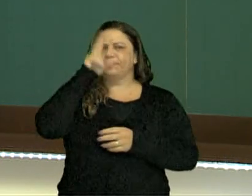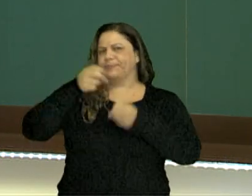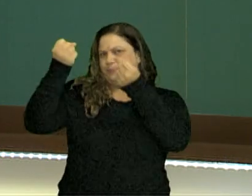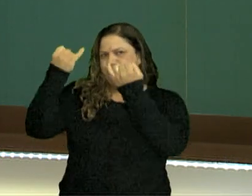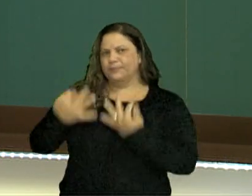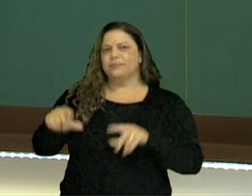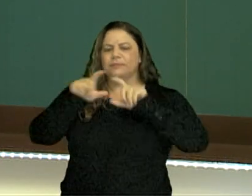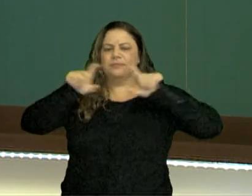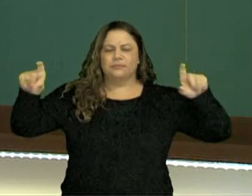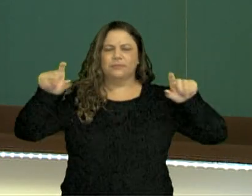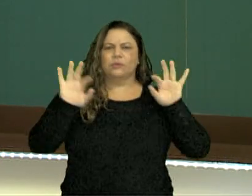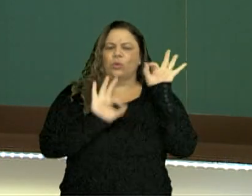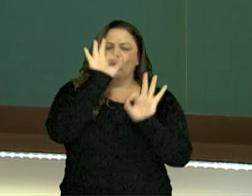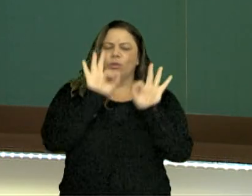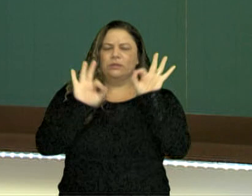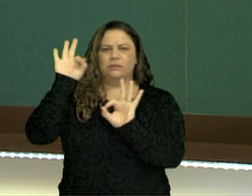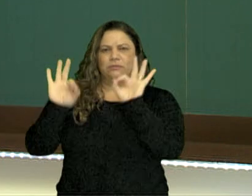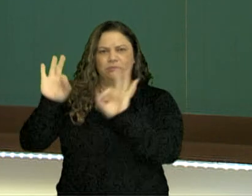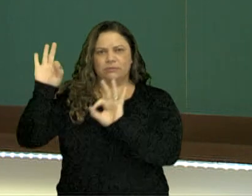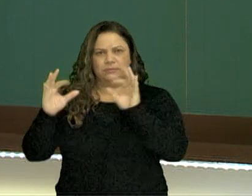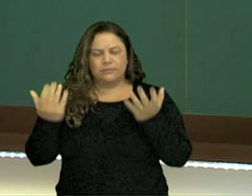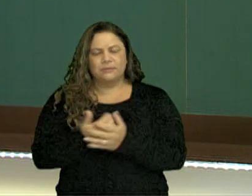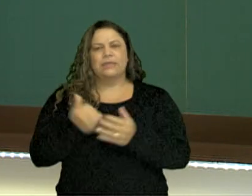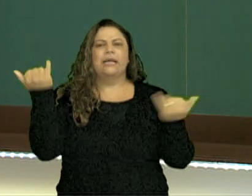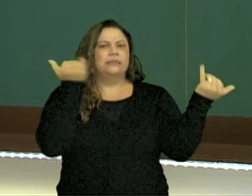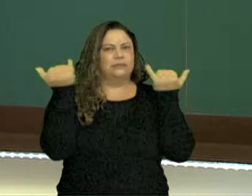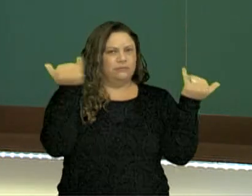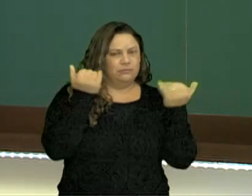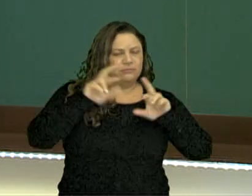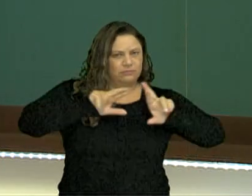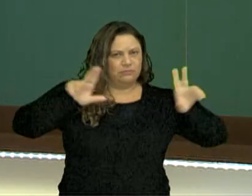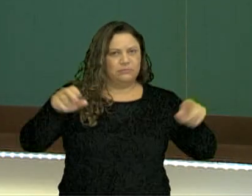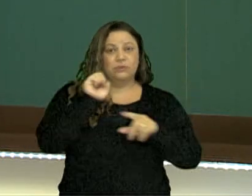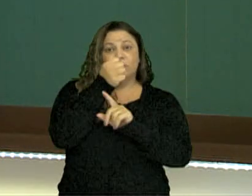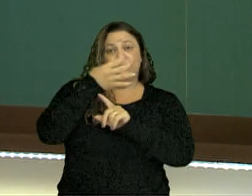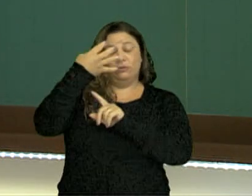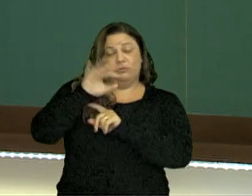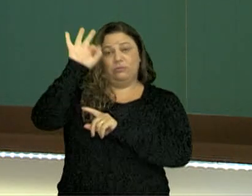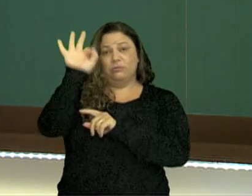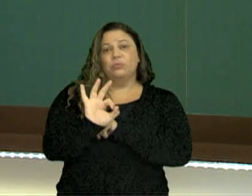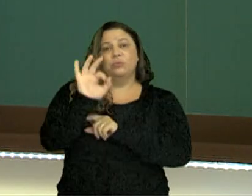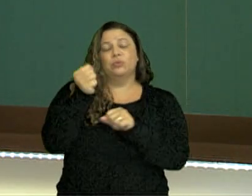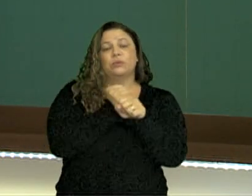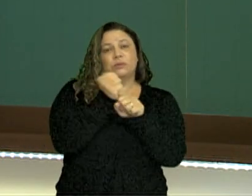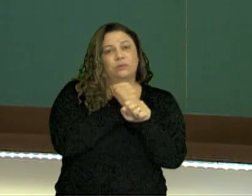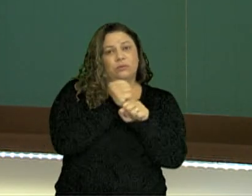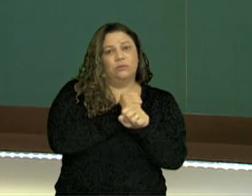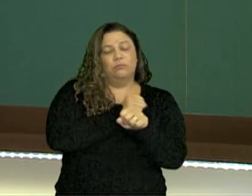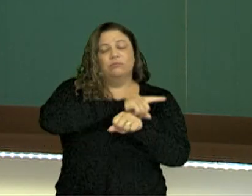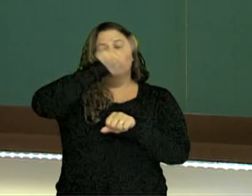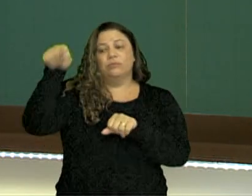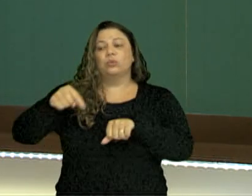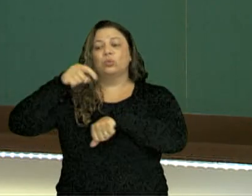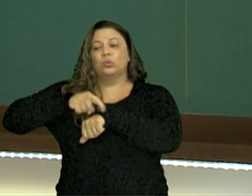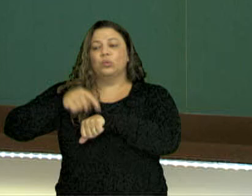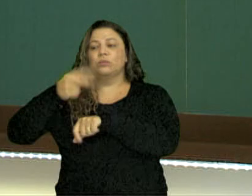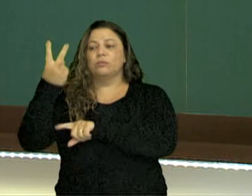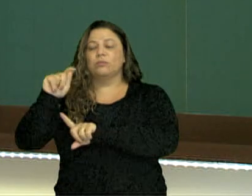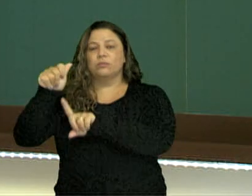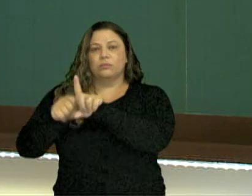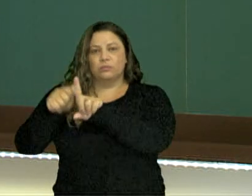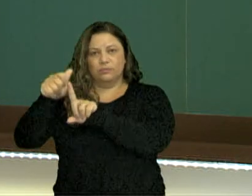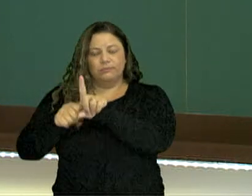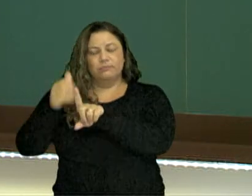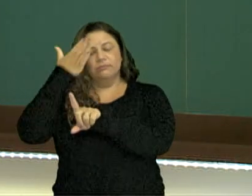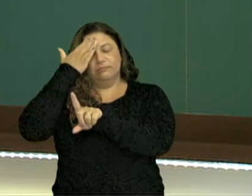vocês. Organizar os dados, 84% ao ano, num tempo de 2 meses, que é o que a gente quer